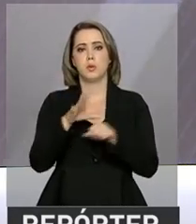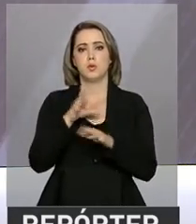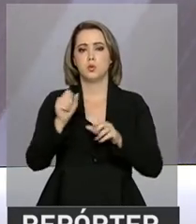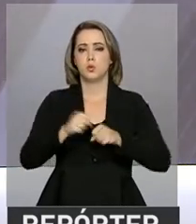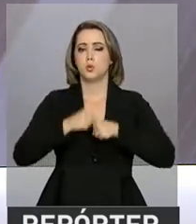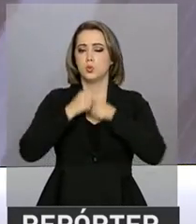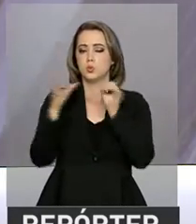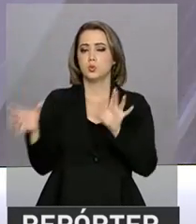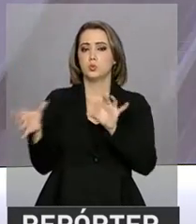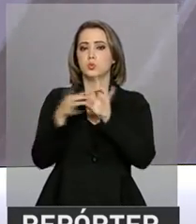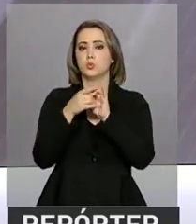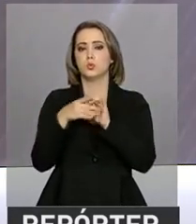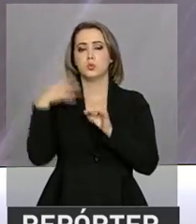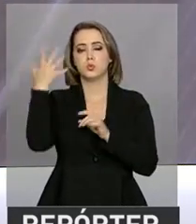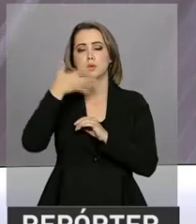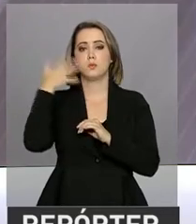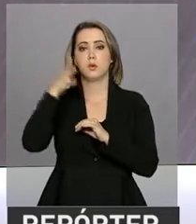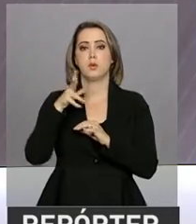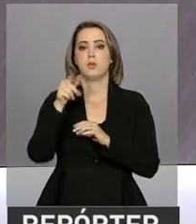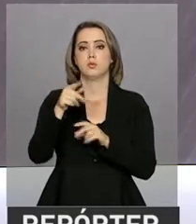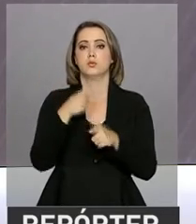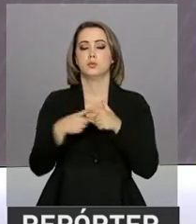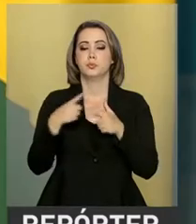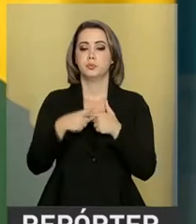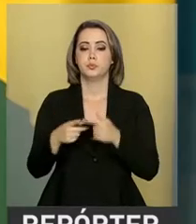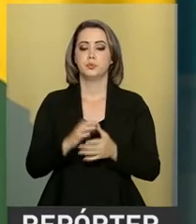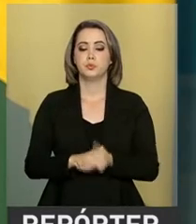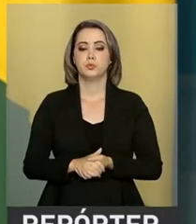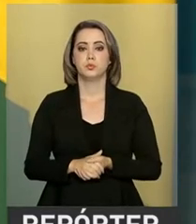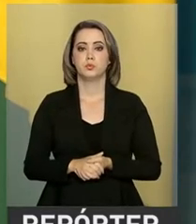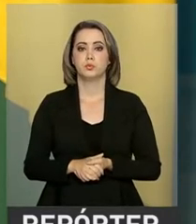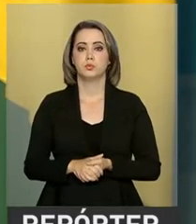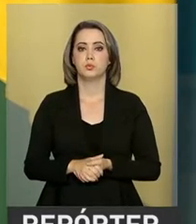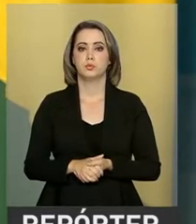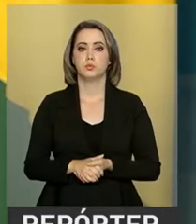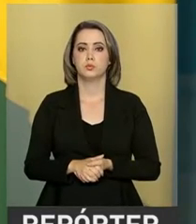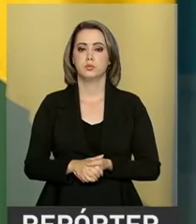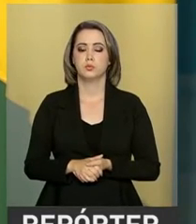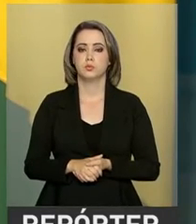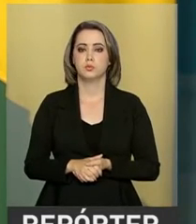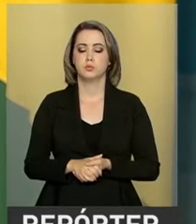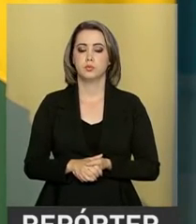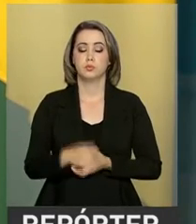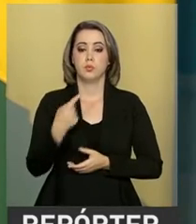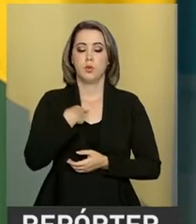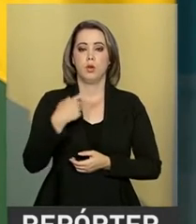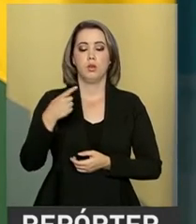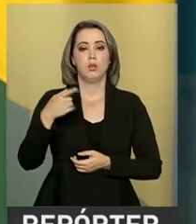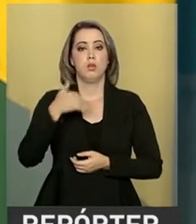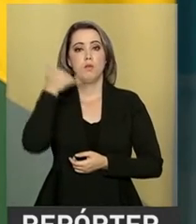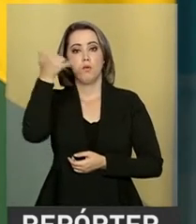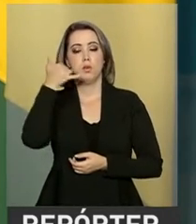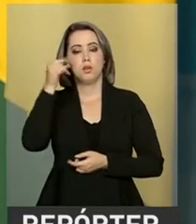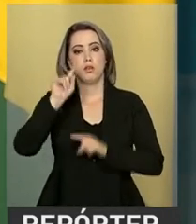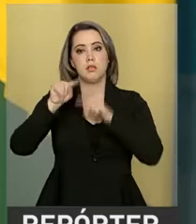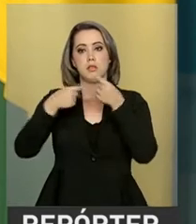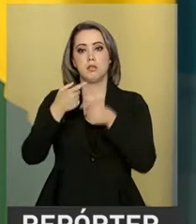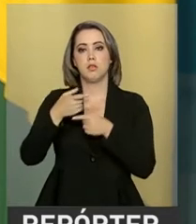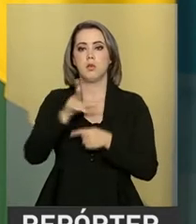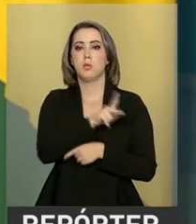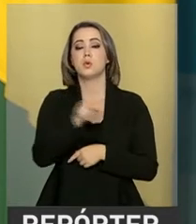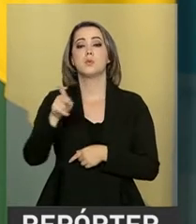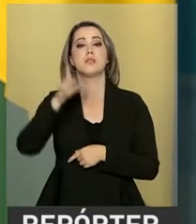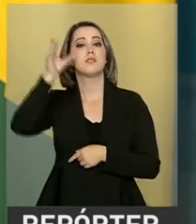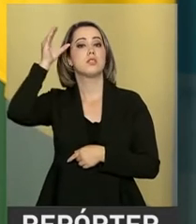mobilizando para esclarecer a situação eu mesmo vou ligar mais tarde para o presidente da